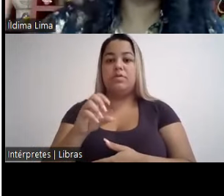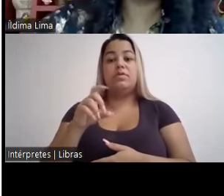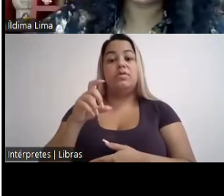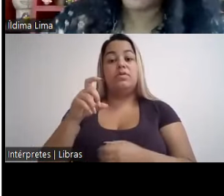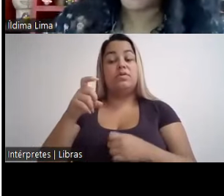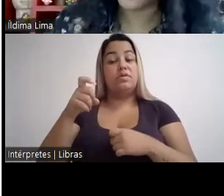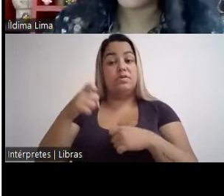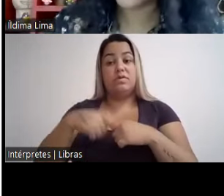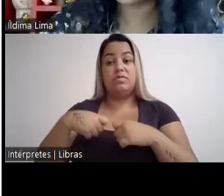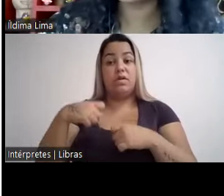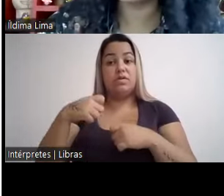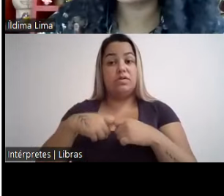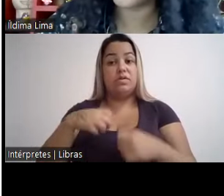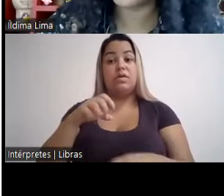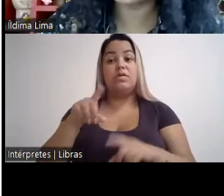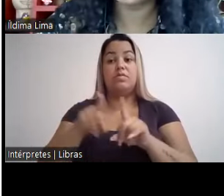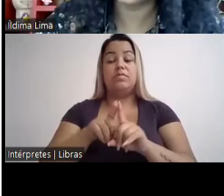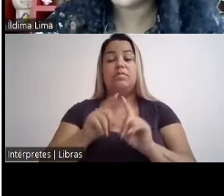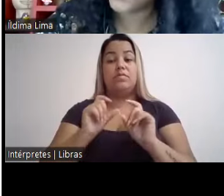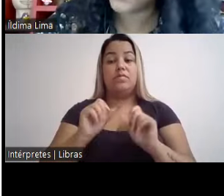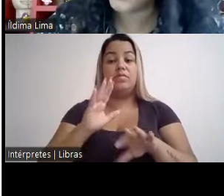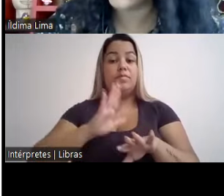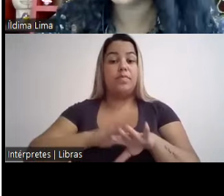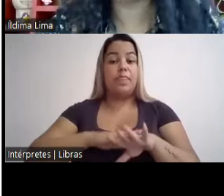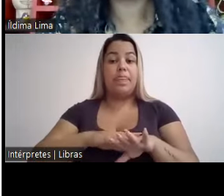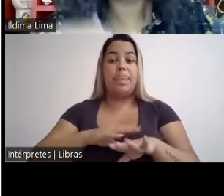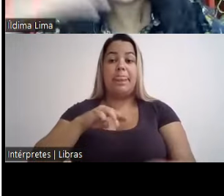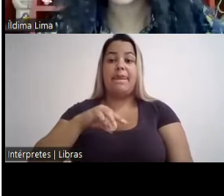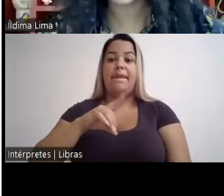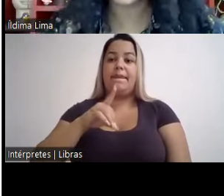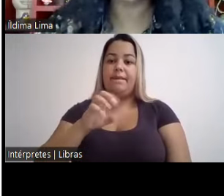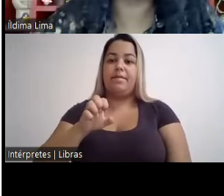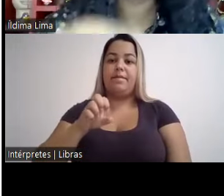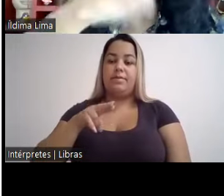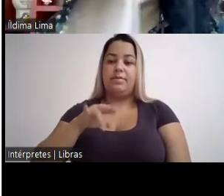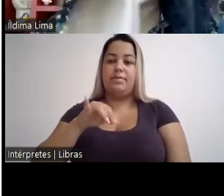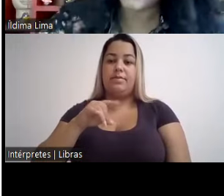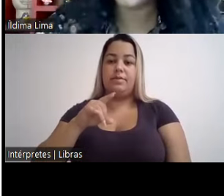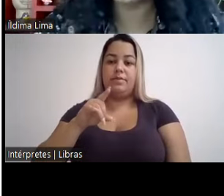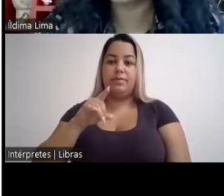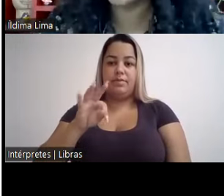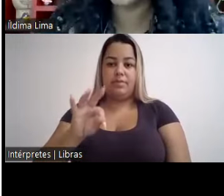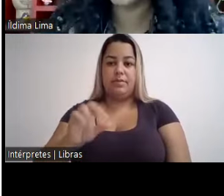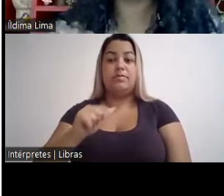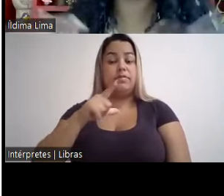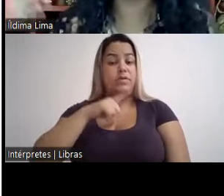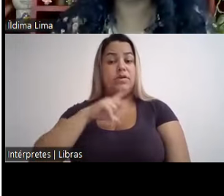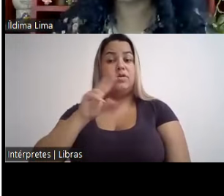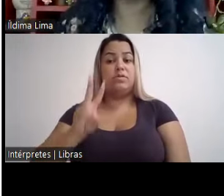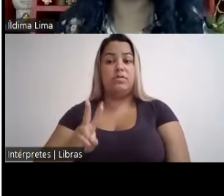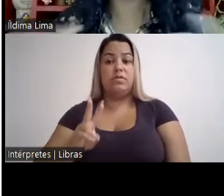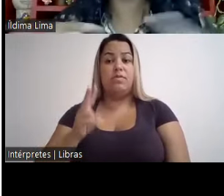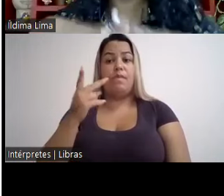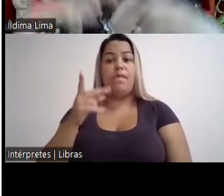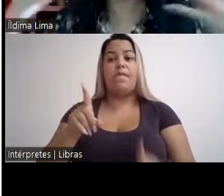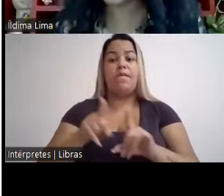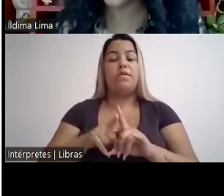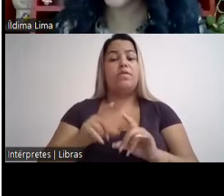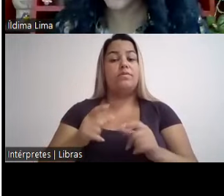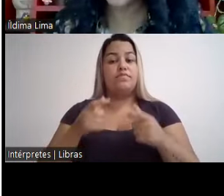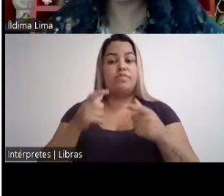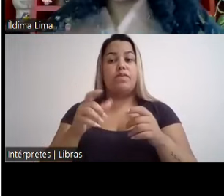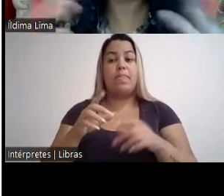vem até para uma perspectiva mais modernista, ainda que tenha o seu valor, tem também essa perspectiva do corpo feminino